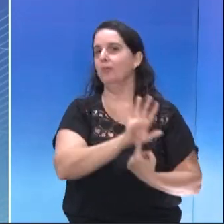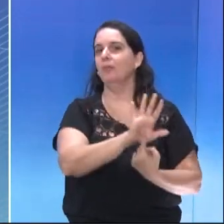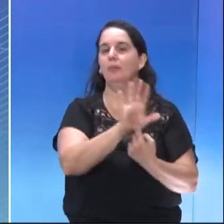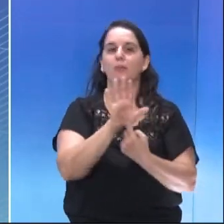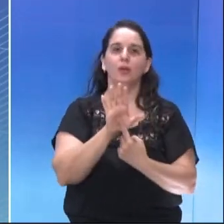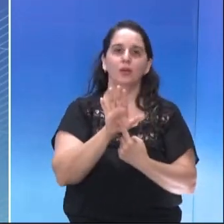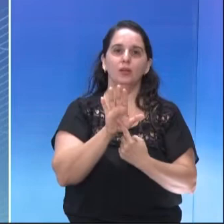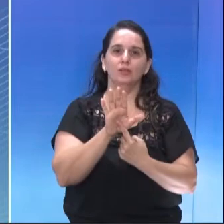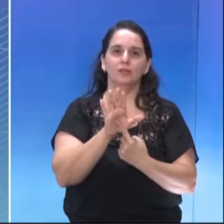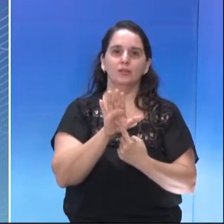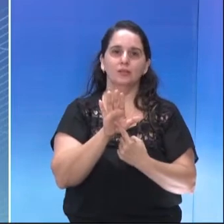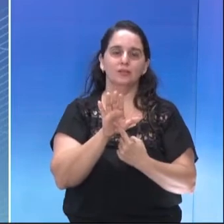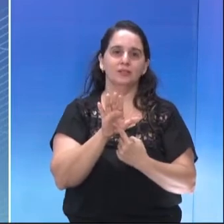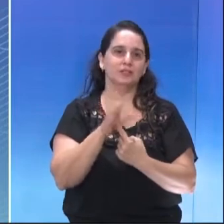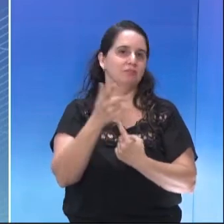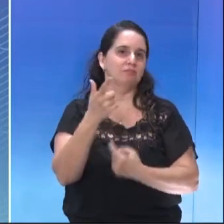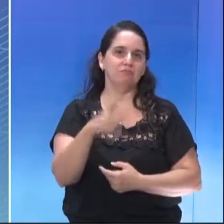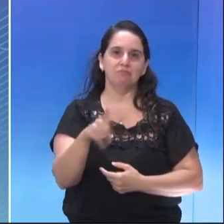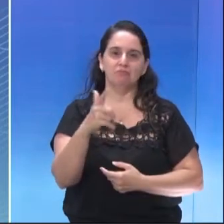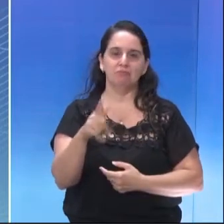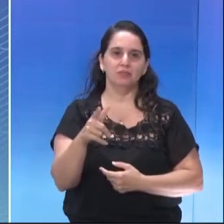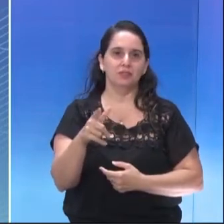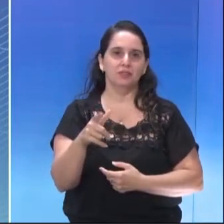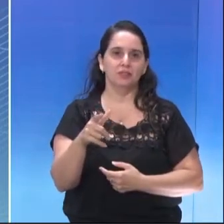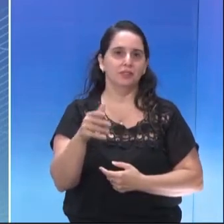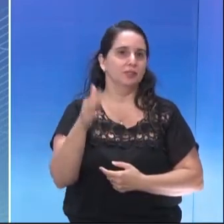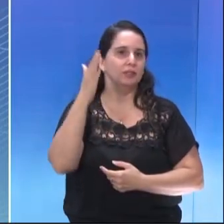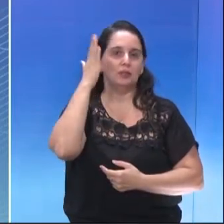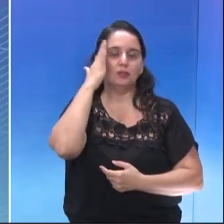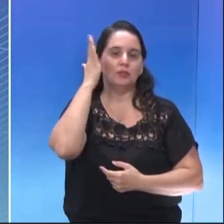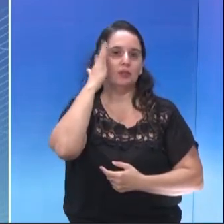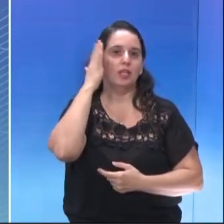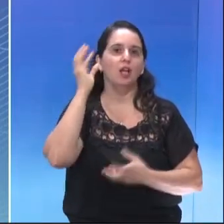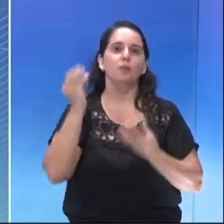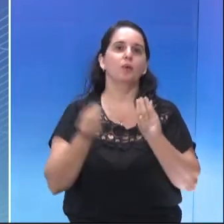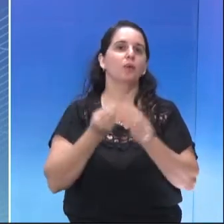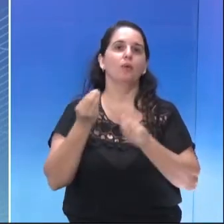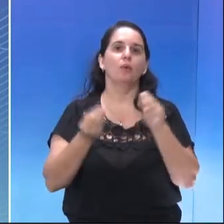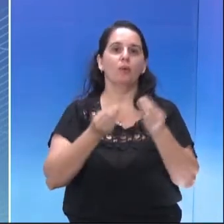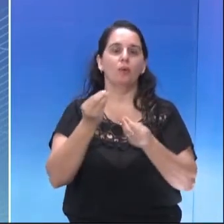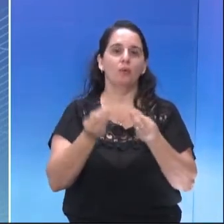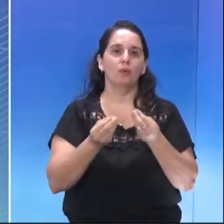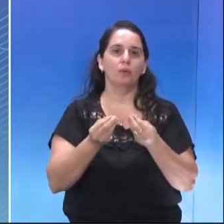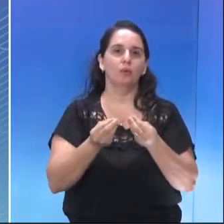que essa pessoa não tem a menor noção do que é